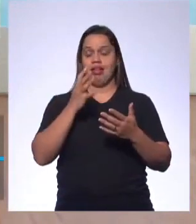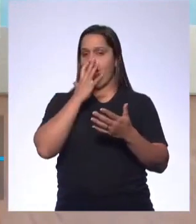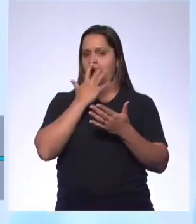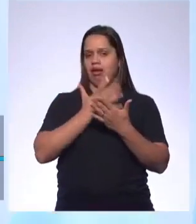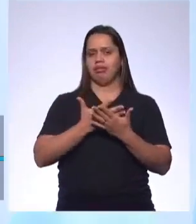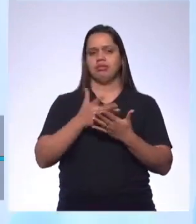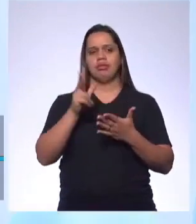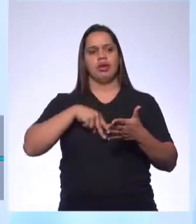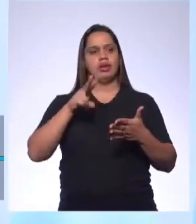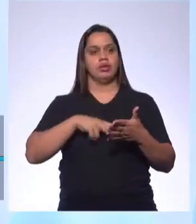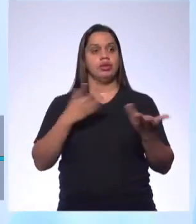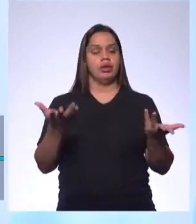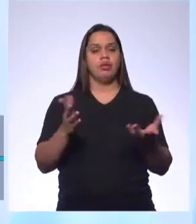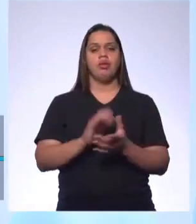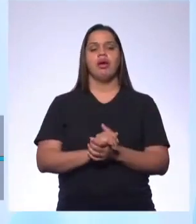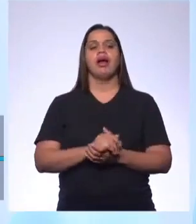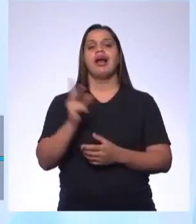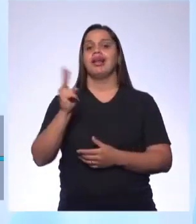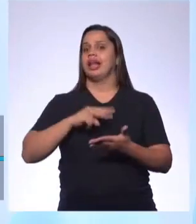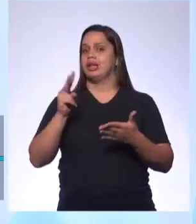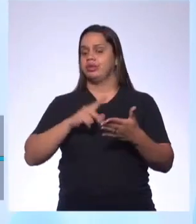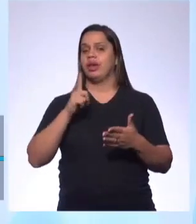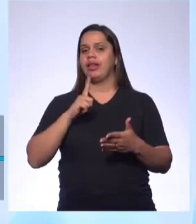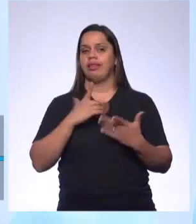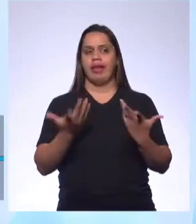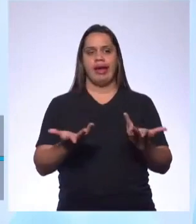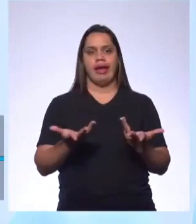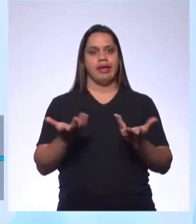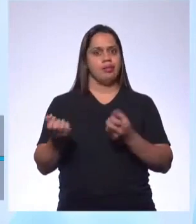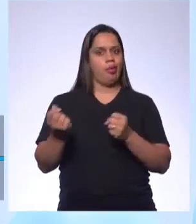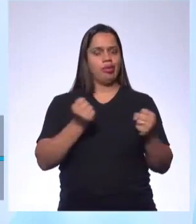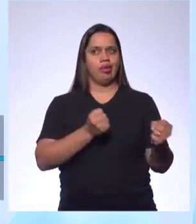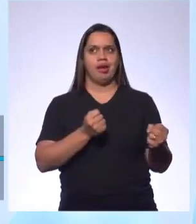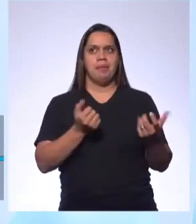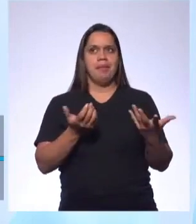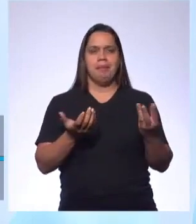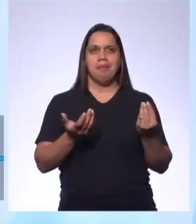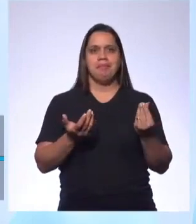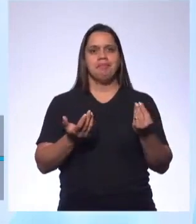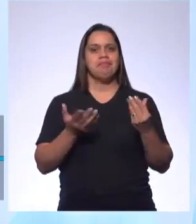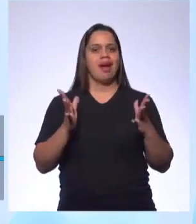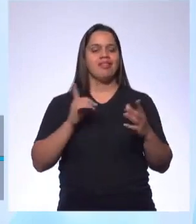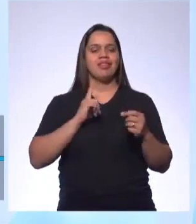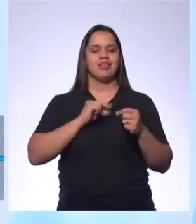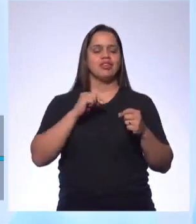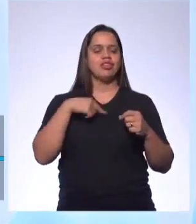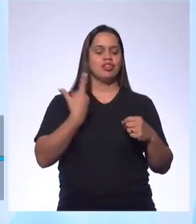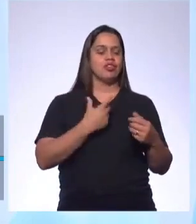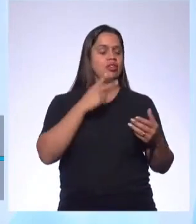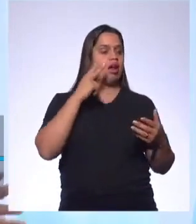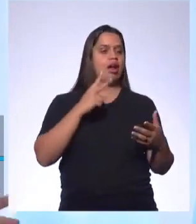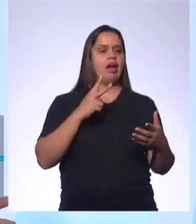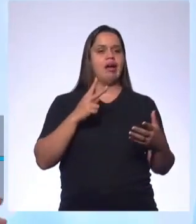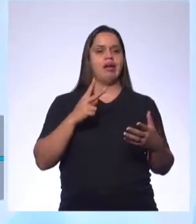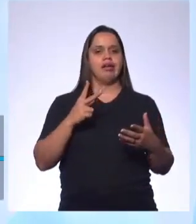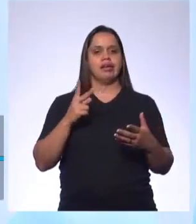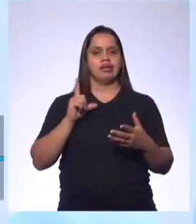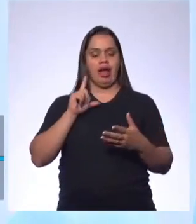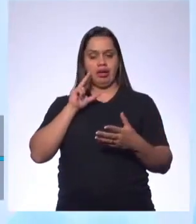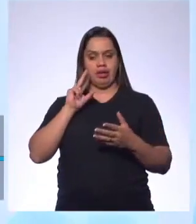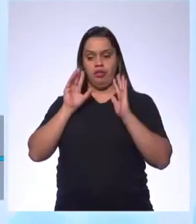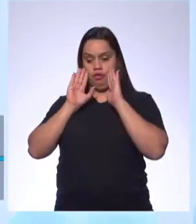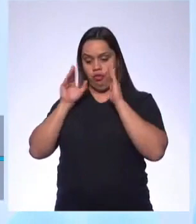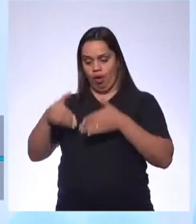Sim. Então, a leitura ela tem esse, vou dizer, poder, né, de nos tirar ali do nosso estado comum e